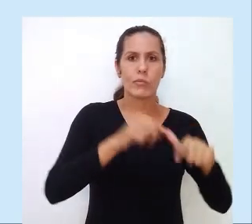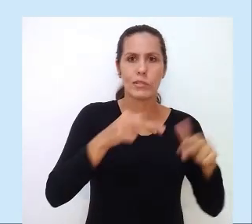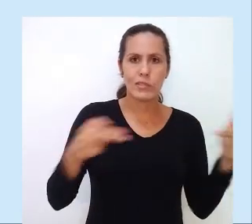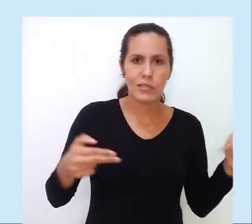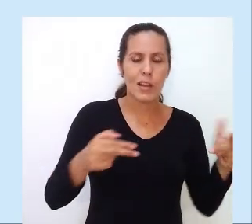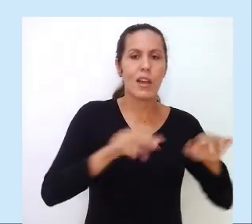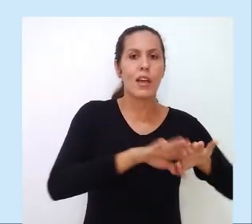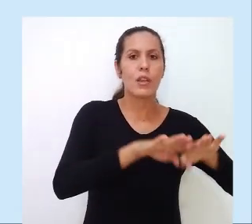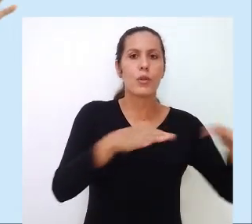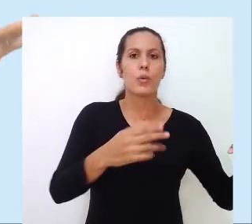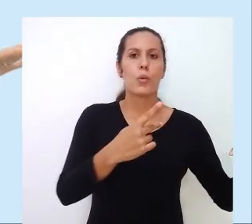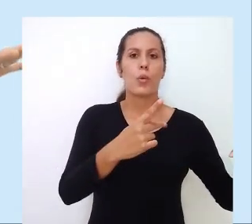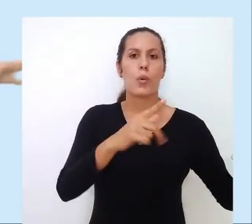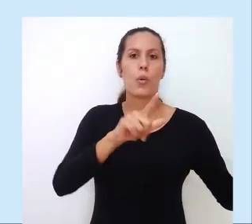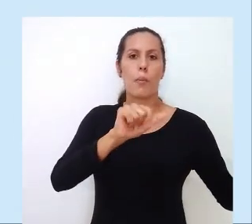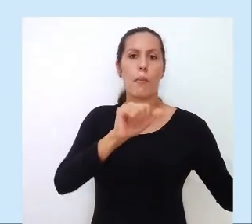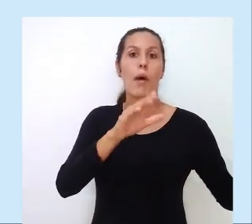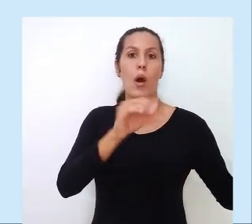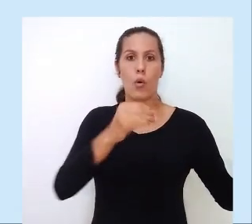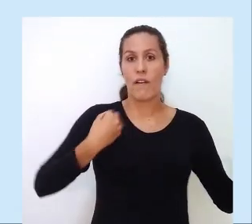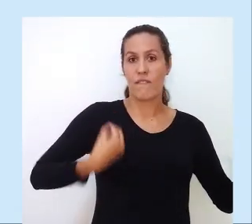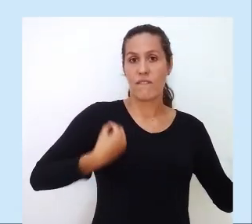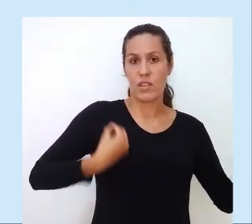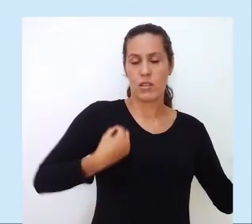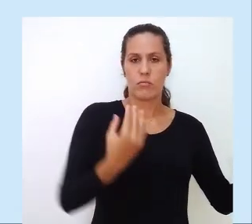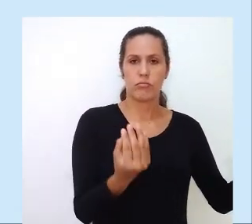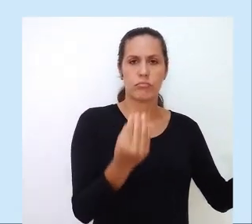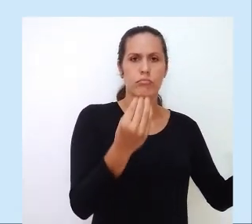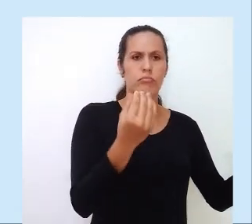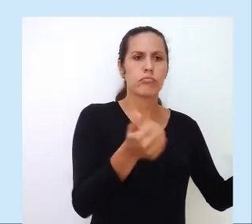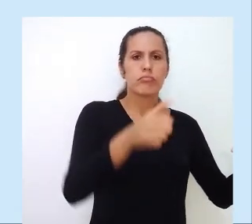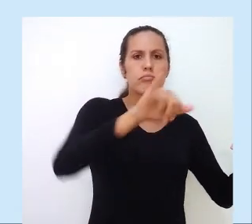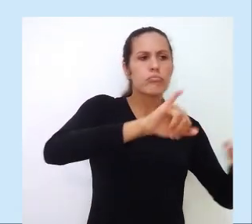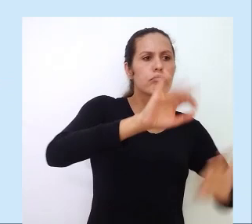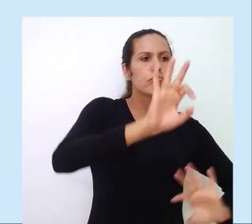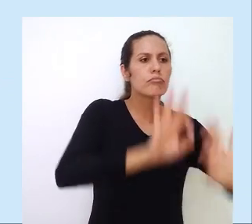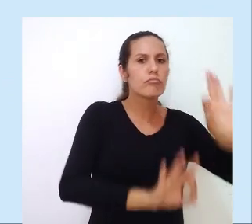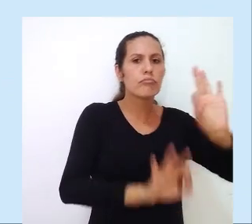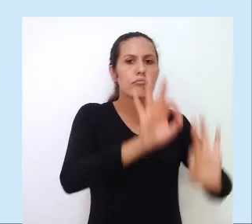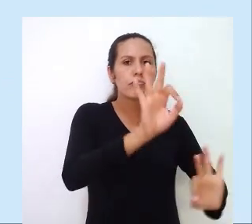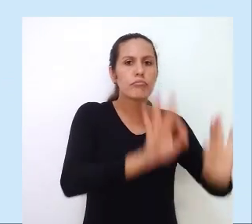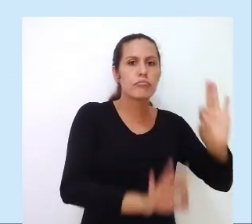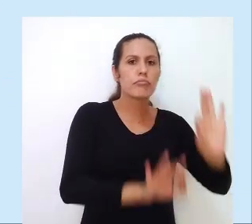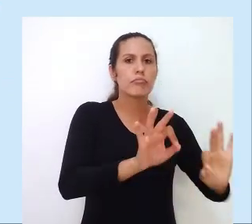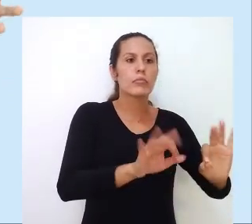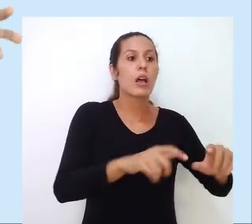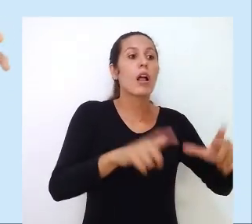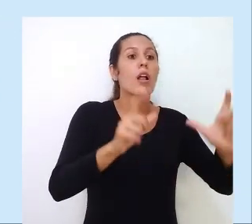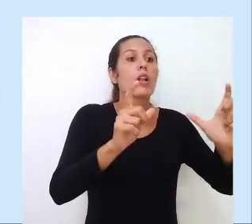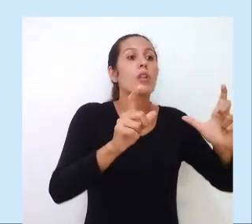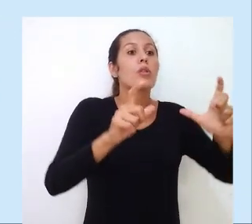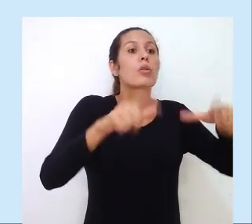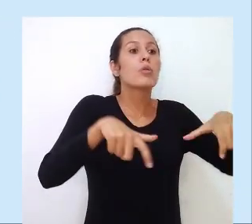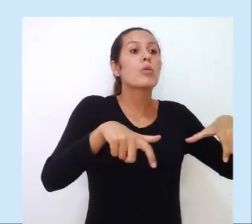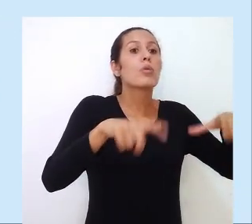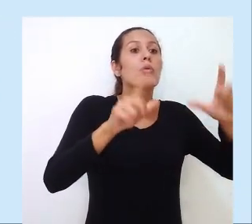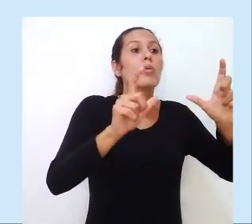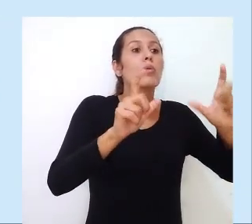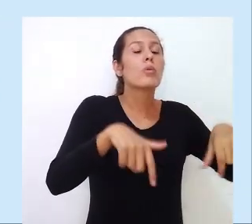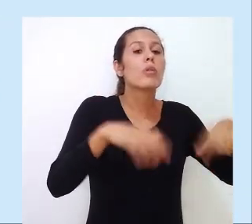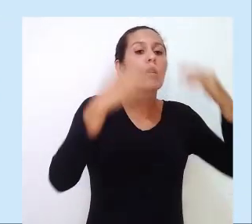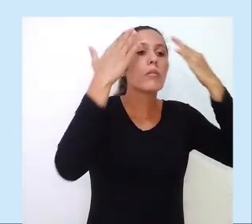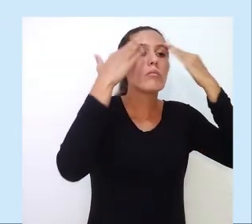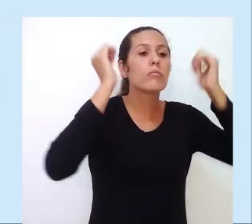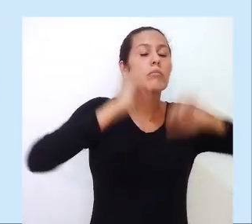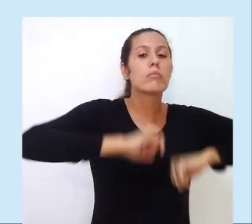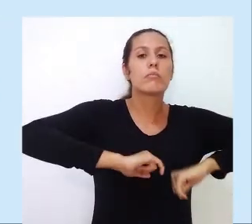que estão no palco, junto com o ator, mas que estão ali para ambientar, né, o